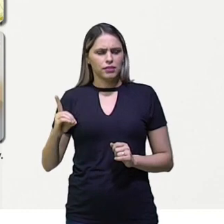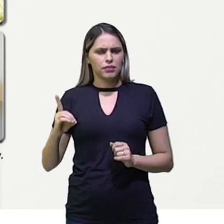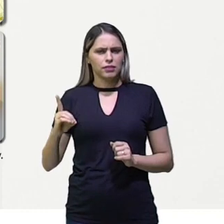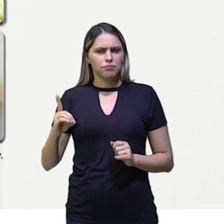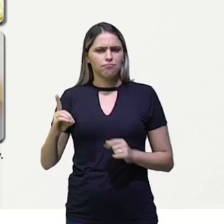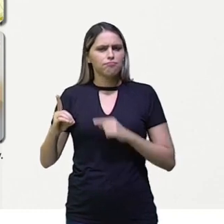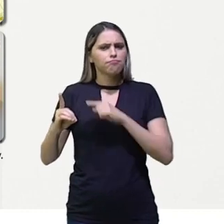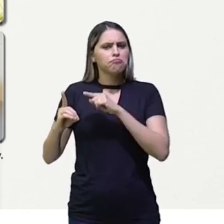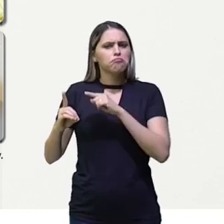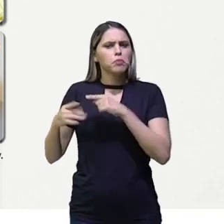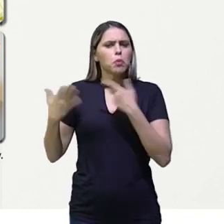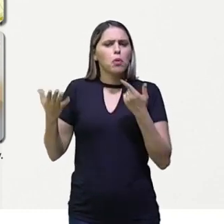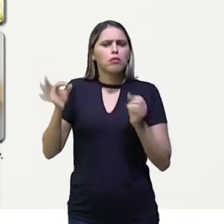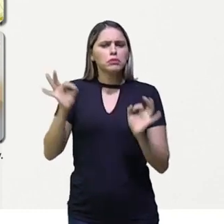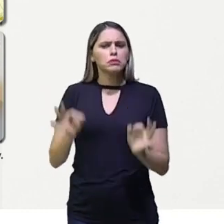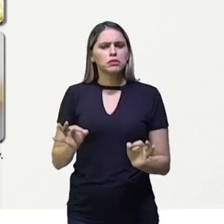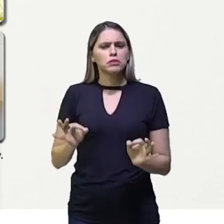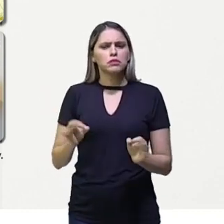D.